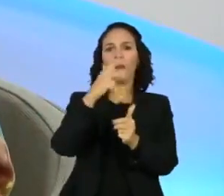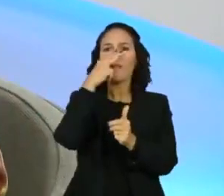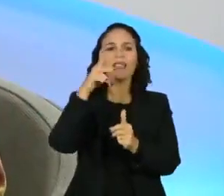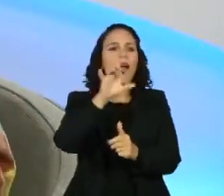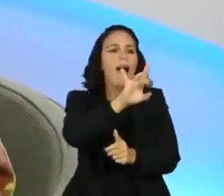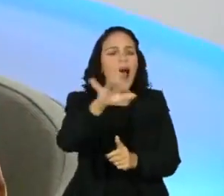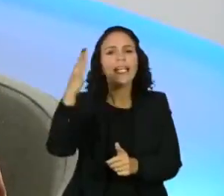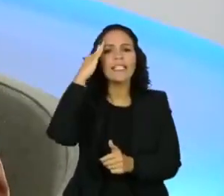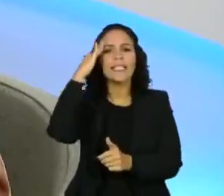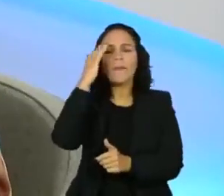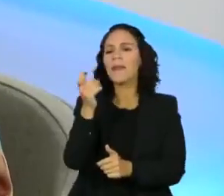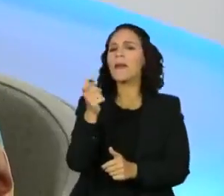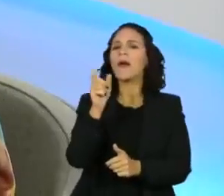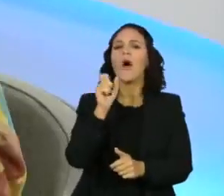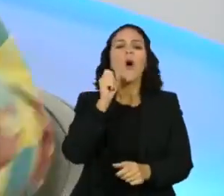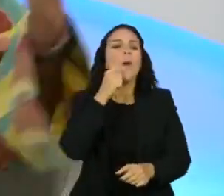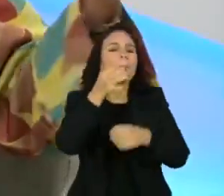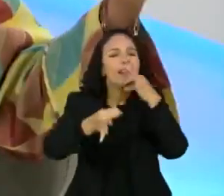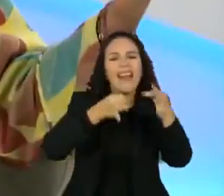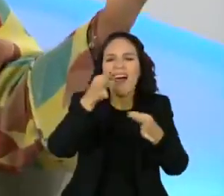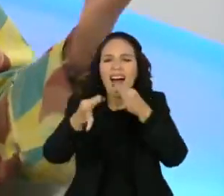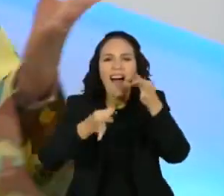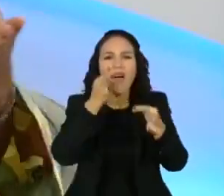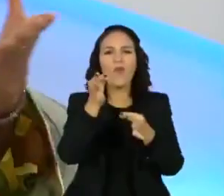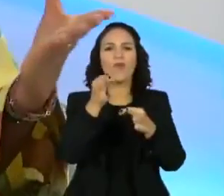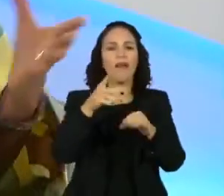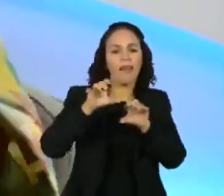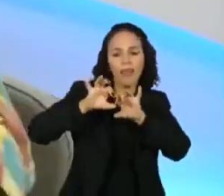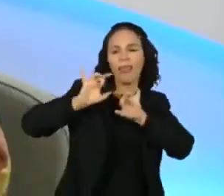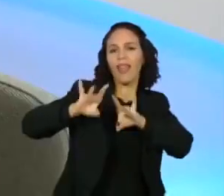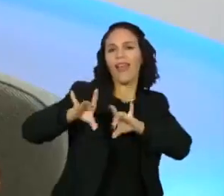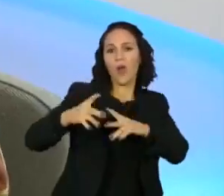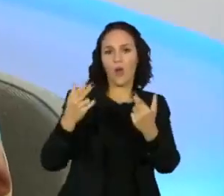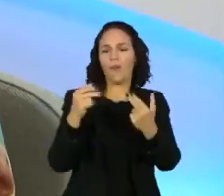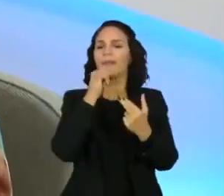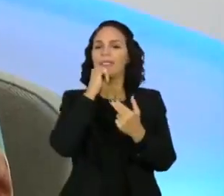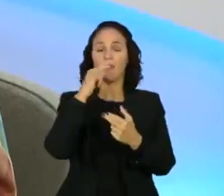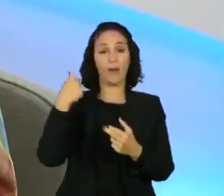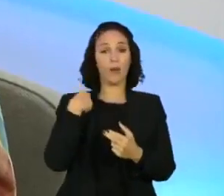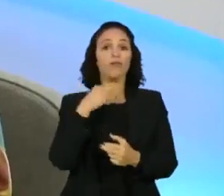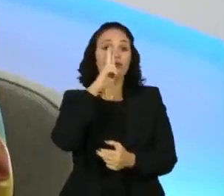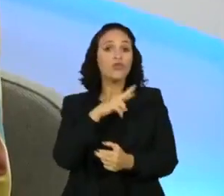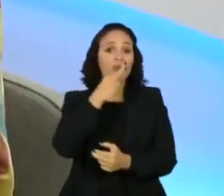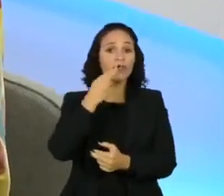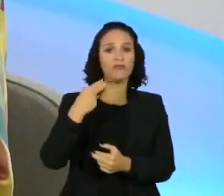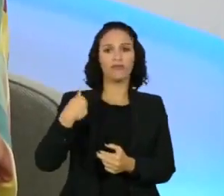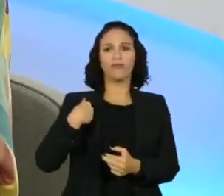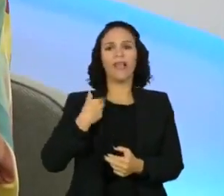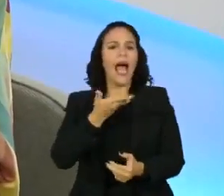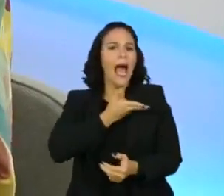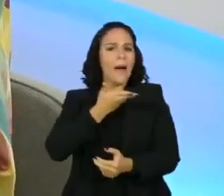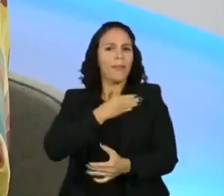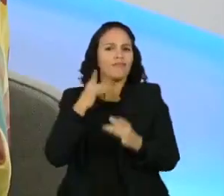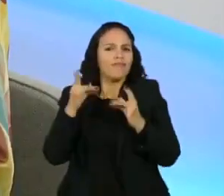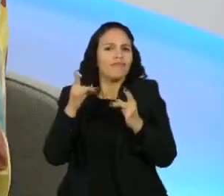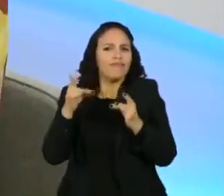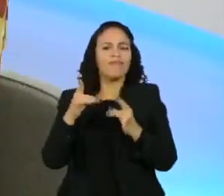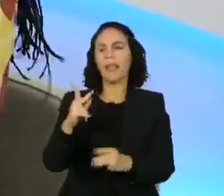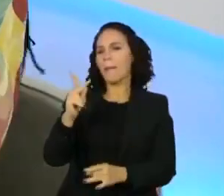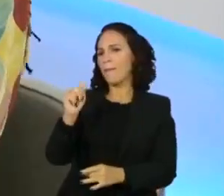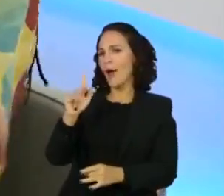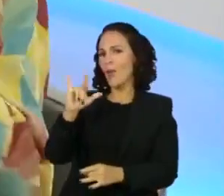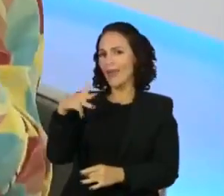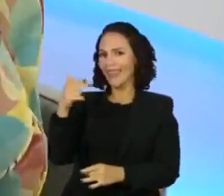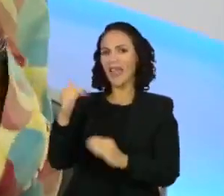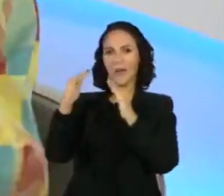fiquei tão chateada, porque isso se espalhava na rua. Eu estava uma vez tomando sorvete com a minha melhor amiga de infância, com a Paulinha,